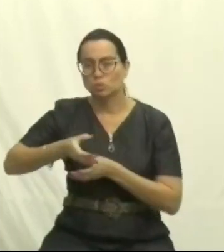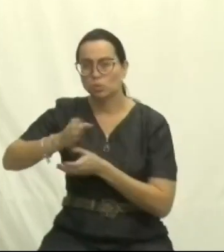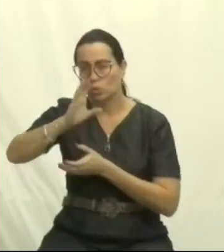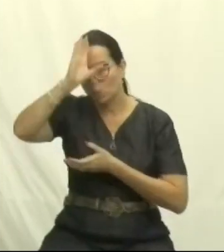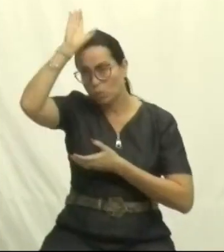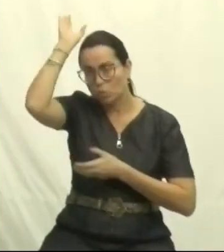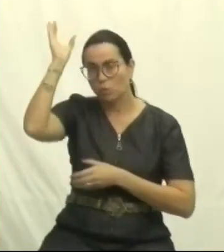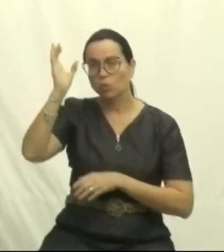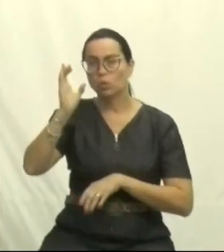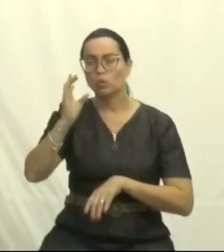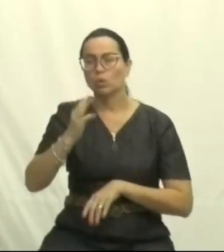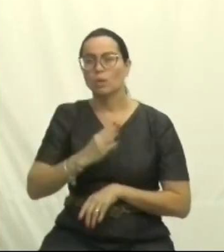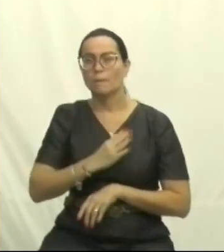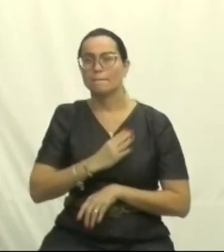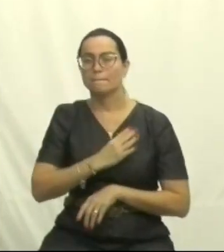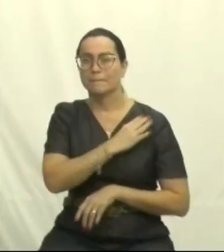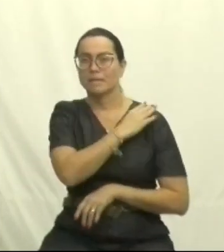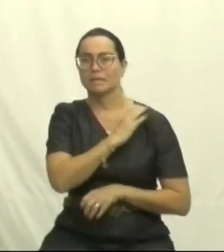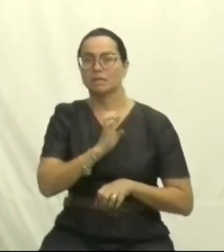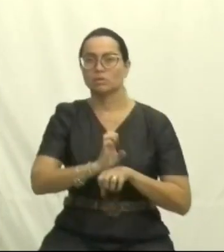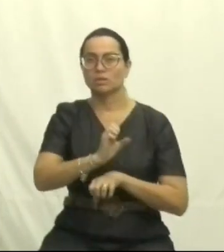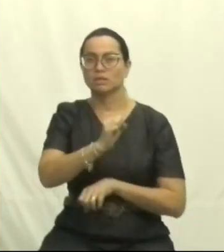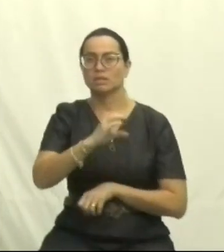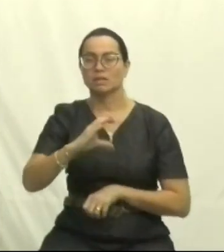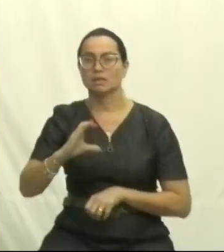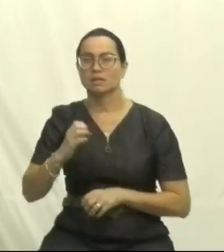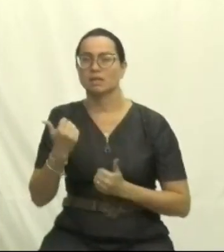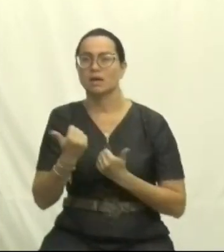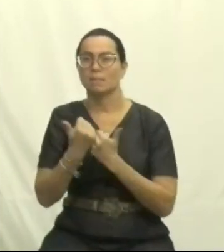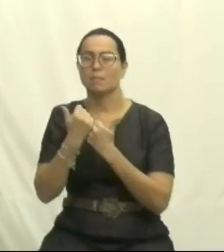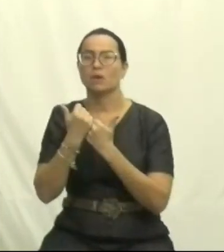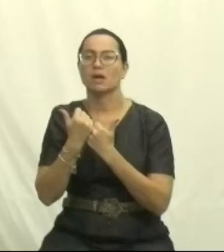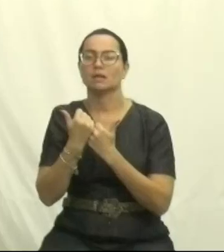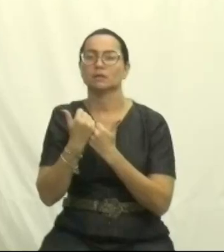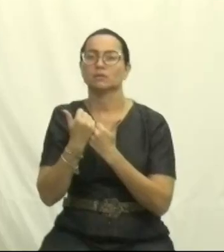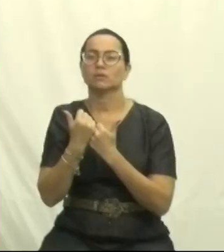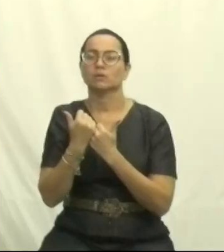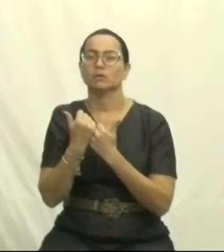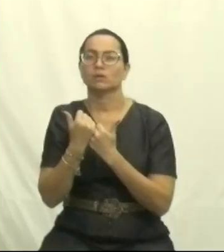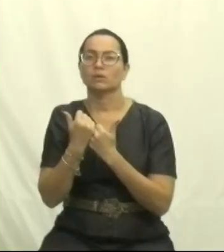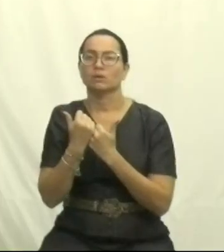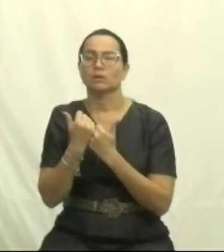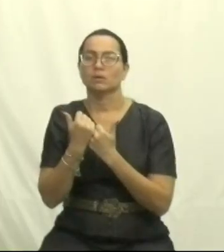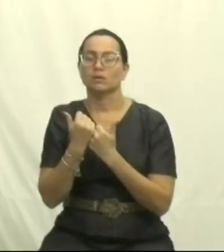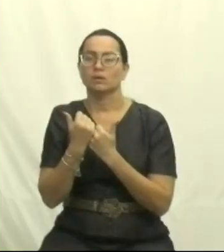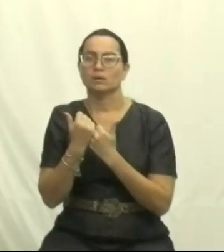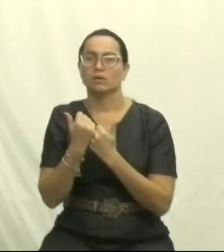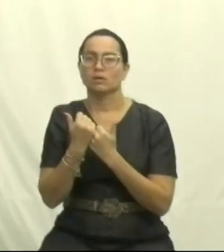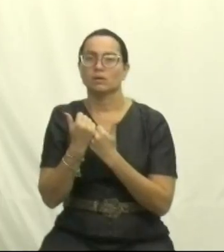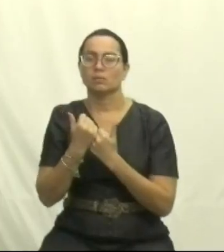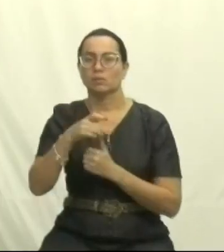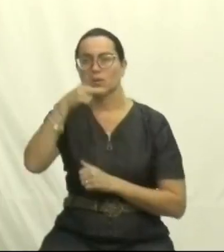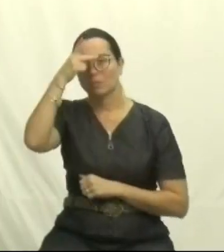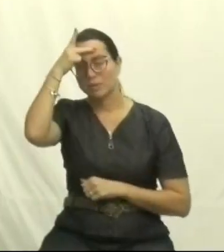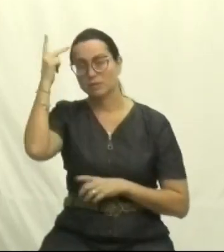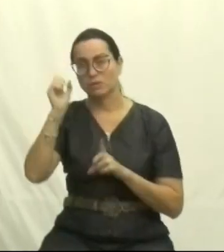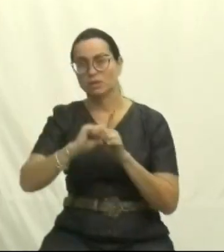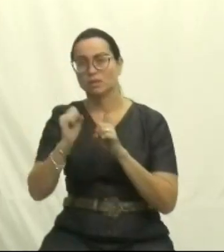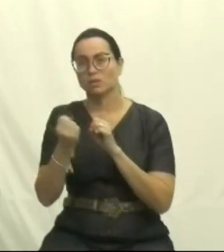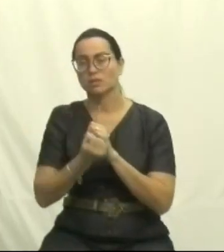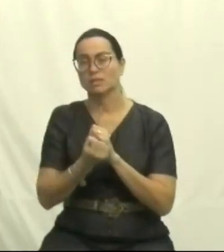Santa Catarina é apoiado diariamente pelos bombeiros comunitários, pessoas da sociedade